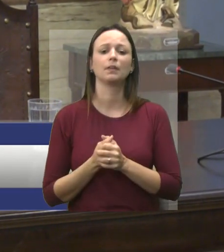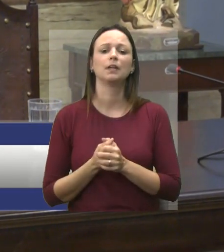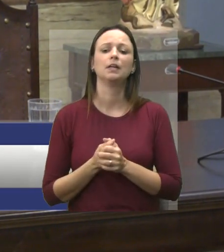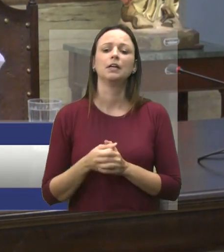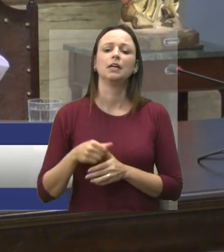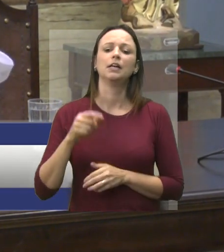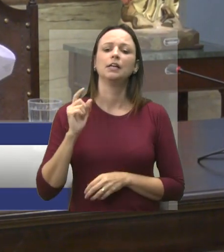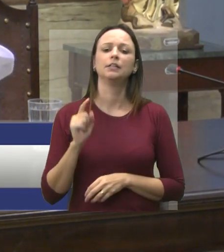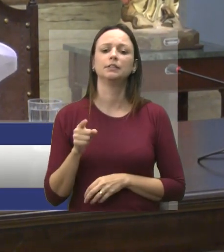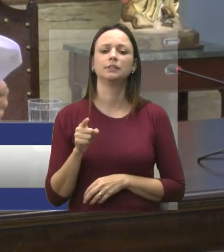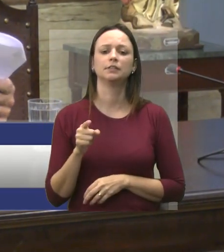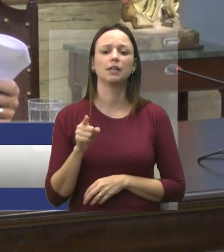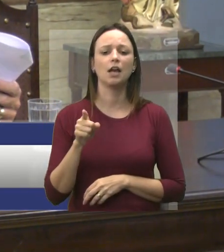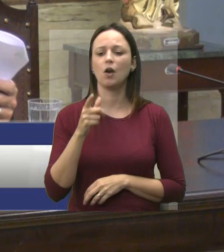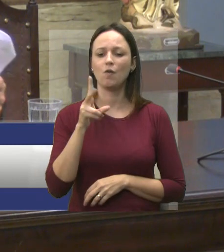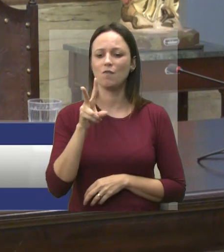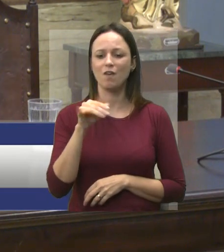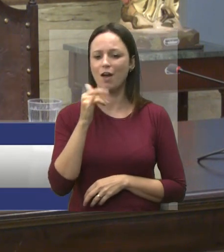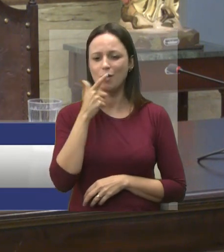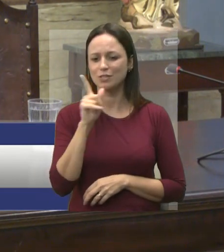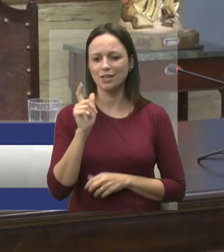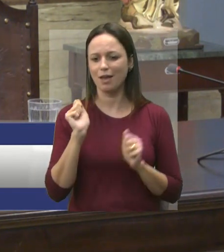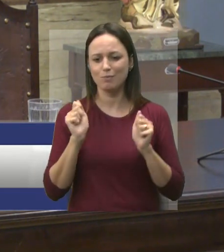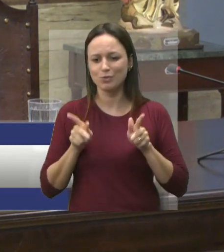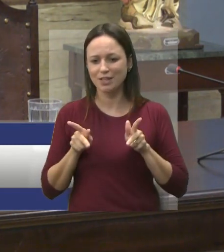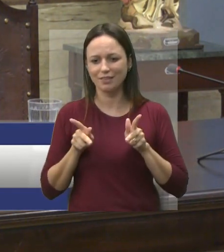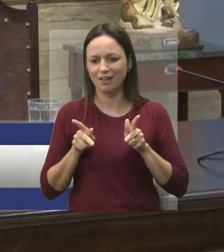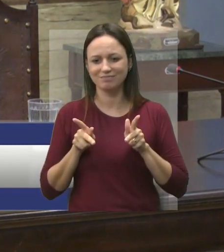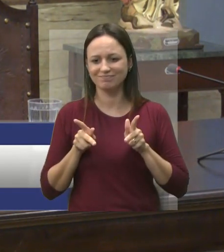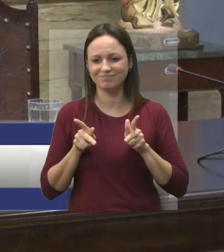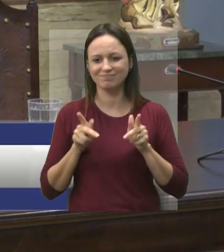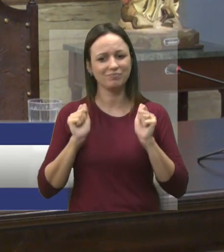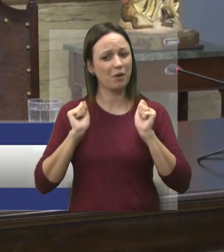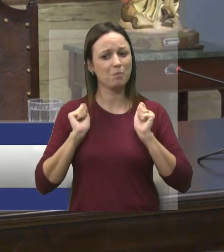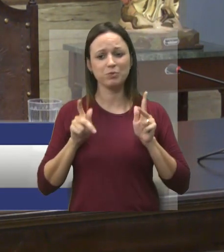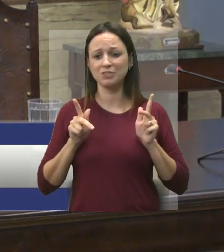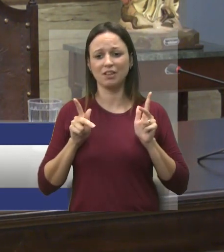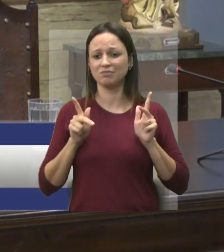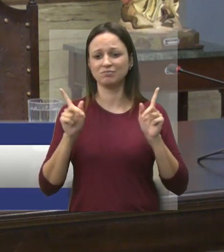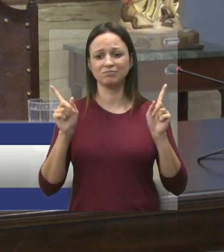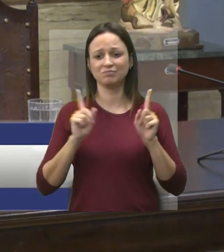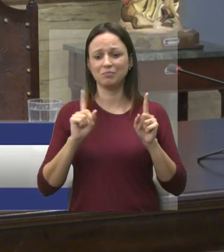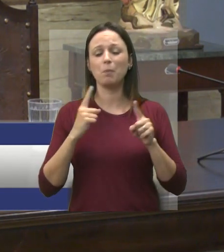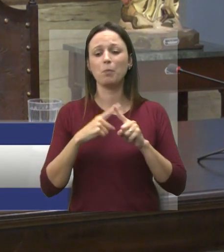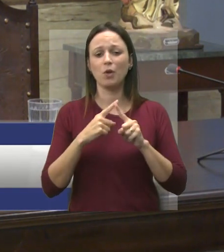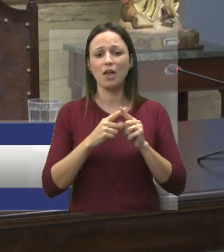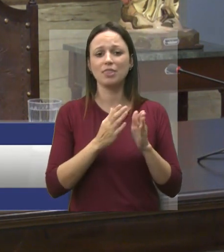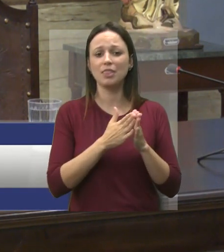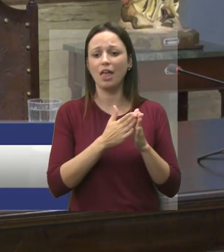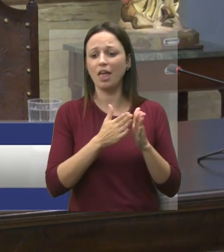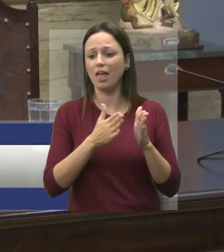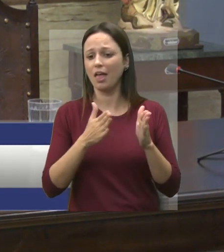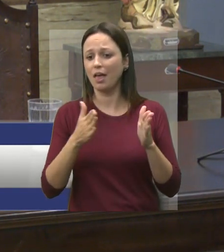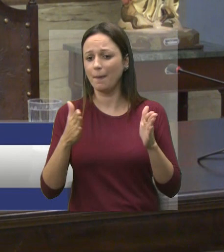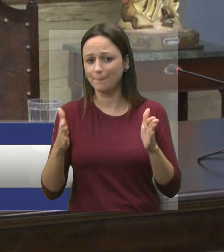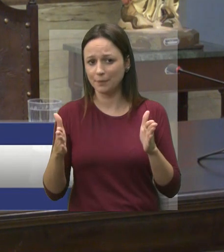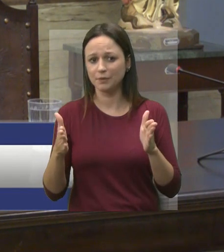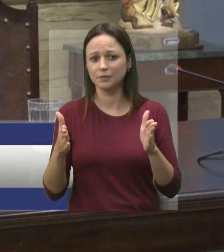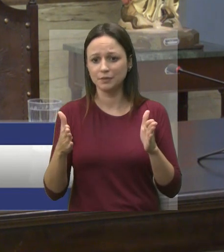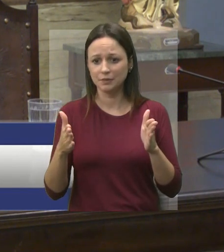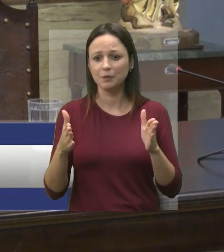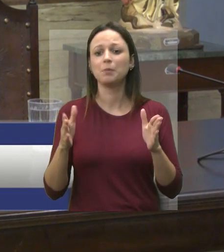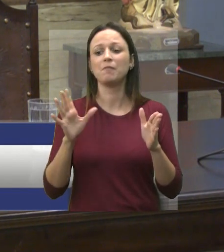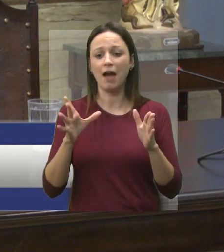ele não vai conseguir se aposentar. Ele vai completar o tempo e vai estar distante